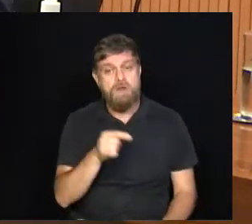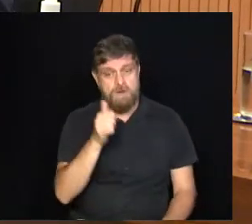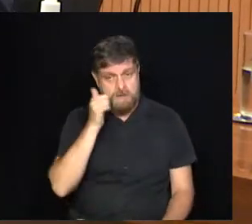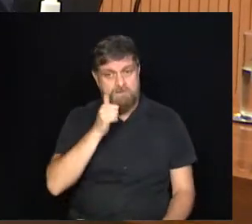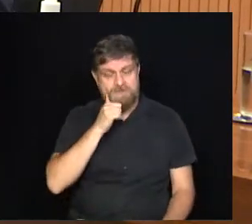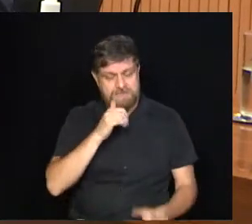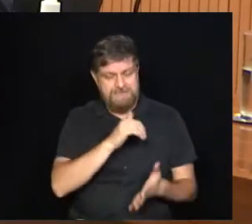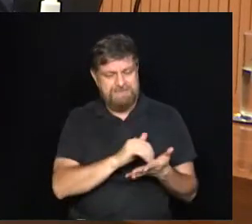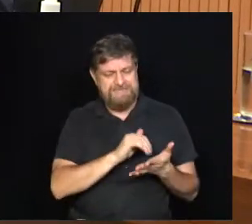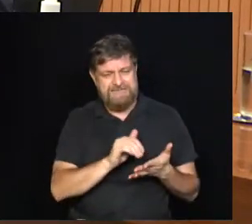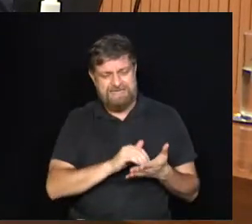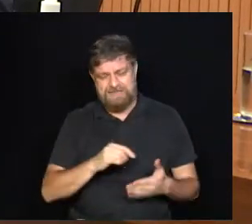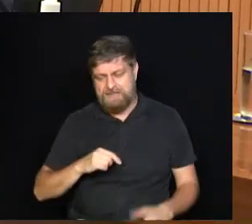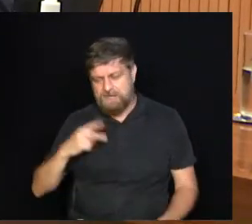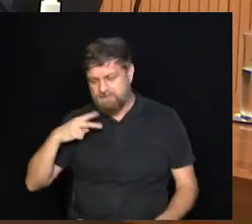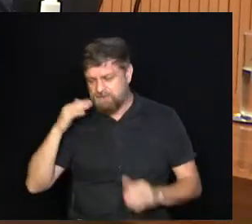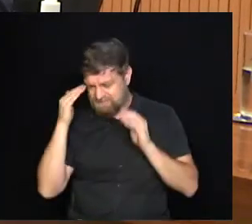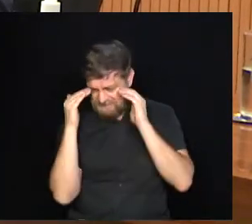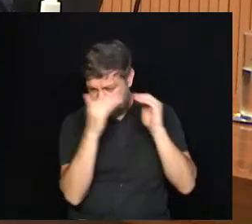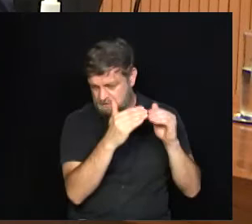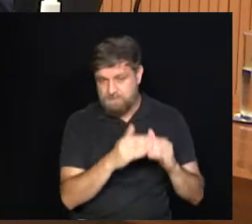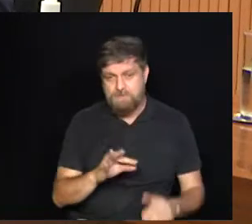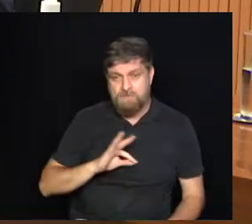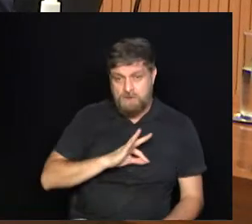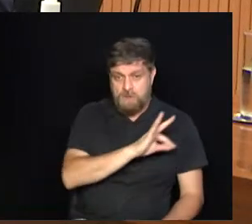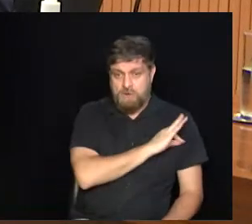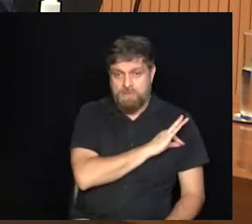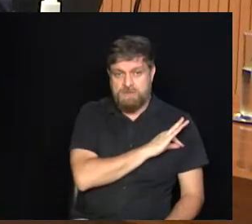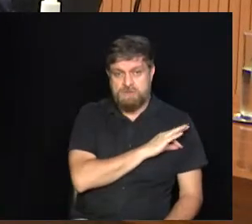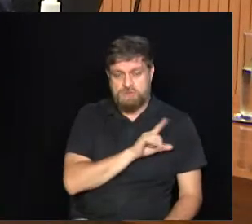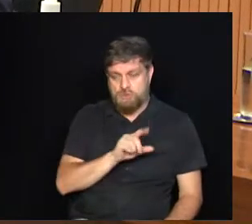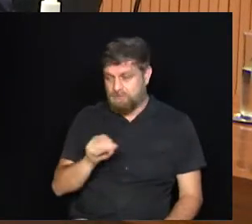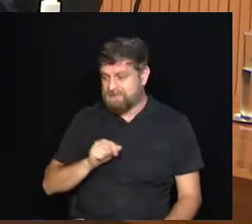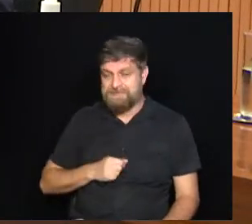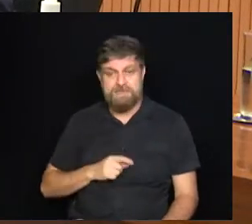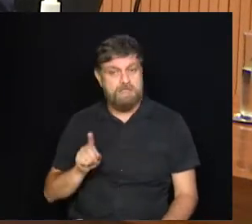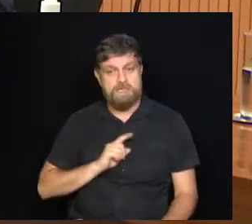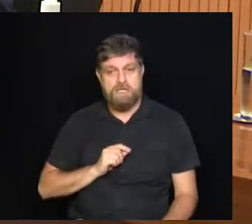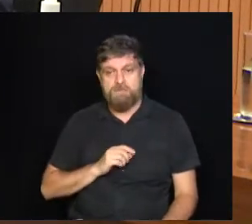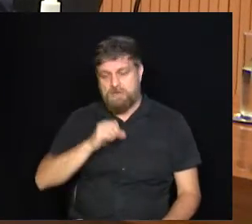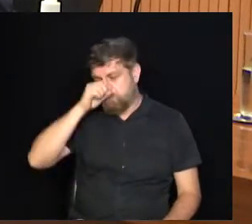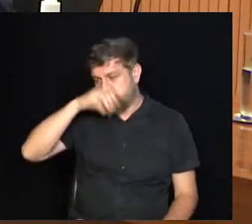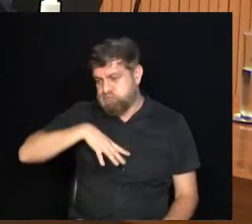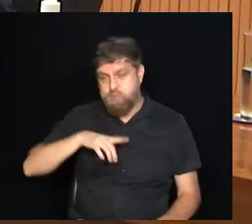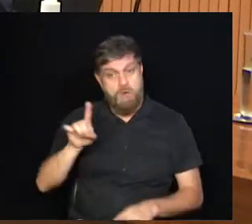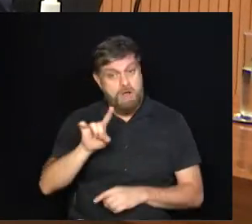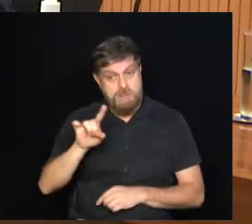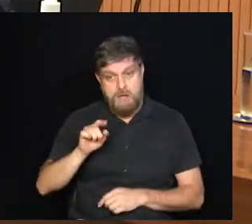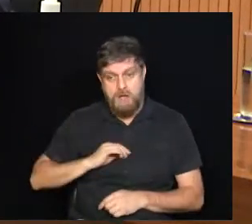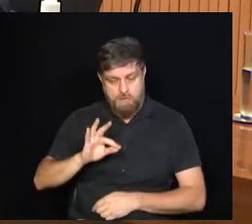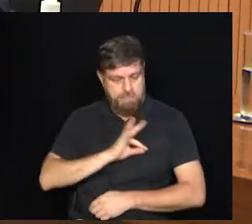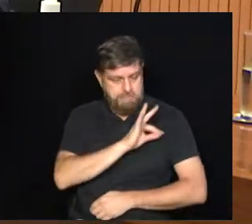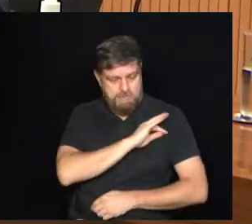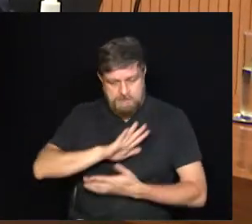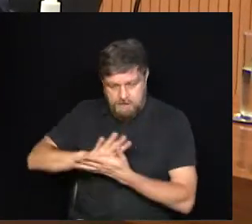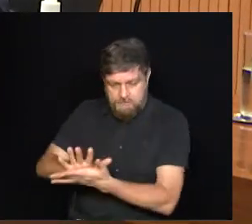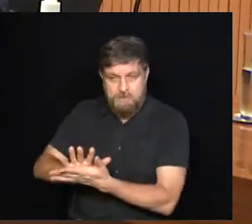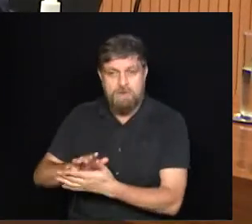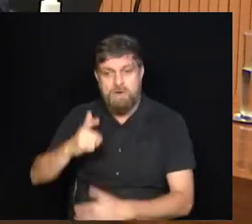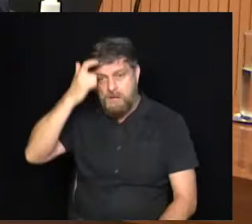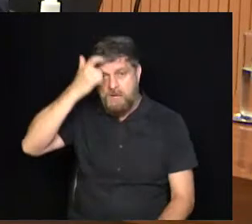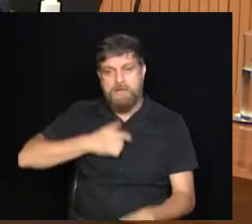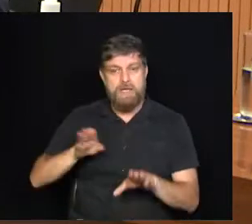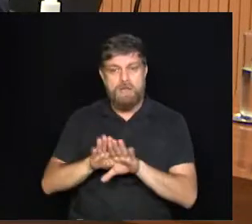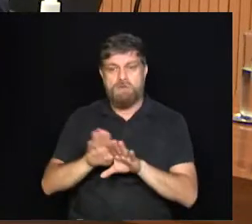uma delas, a comandante Lourdes também. A gente não deixa ninguém falar mal aqui de polícia, de guarda, de exército, e eu também não